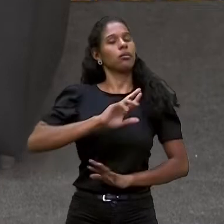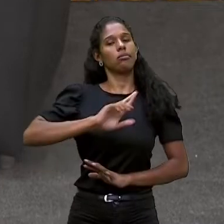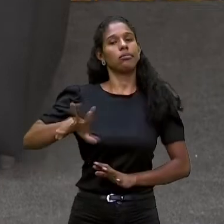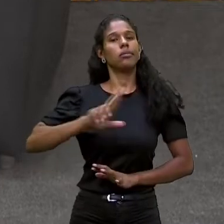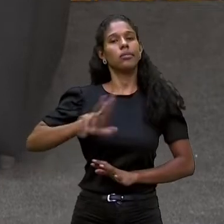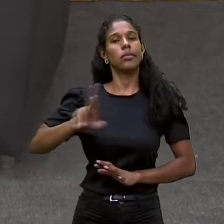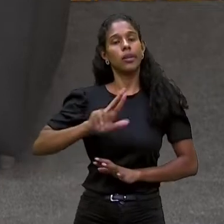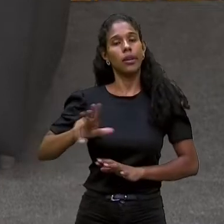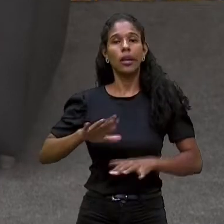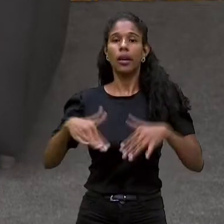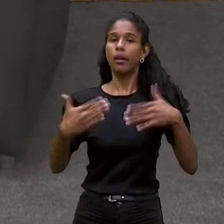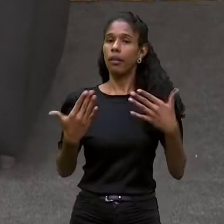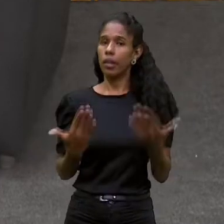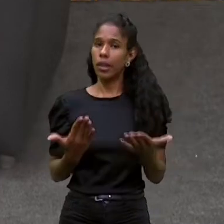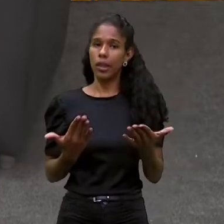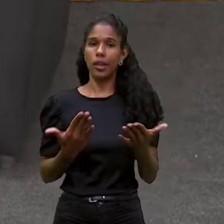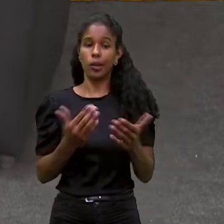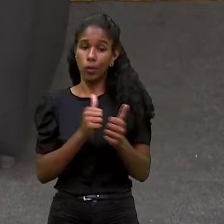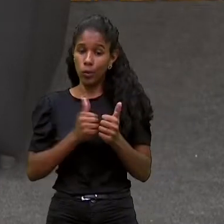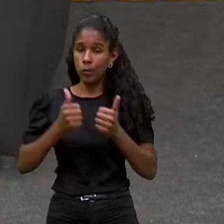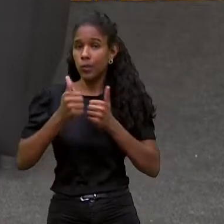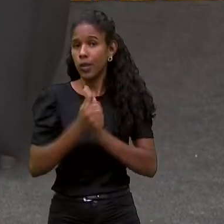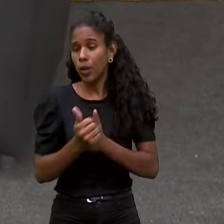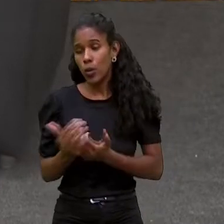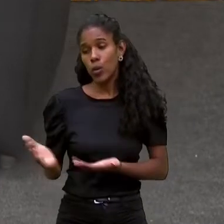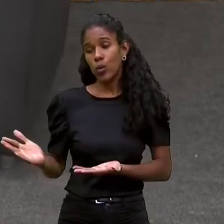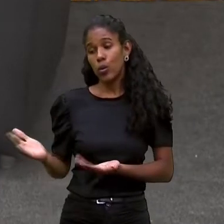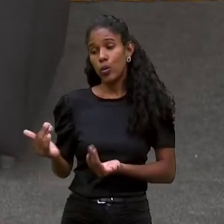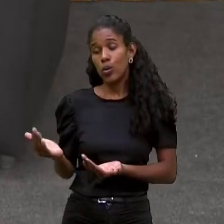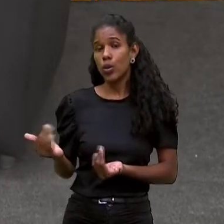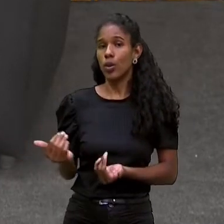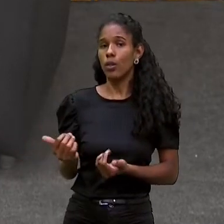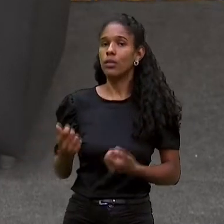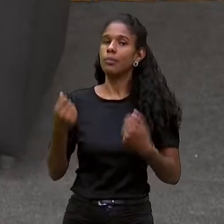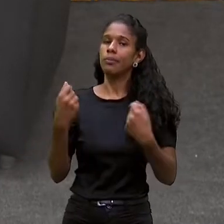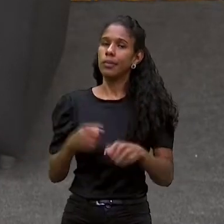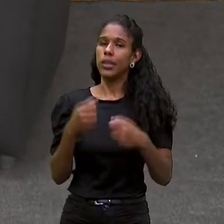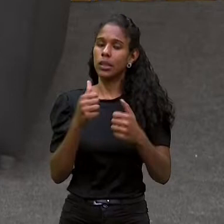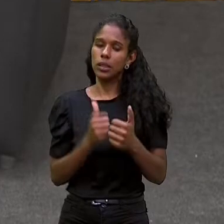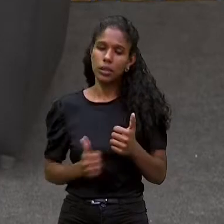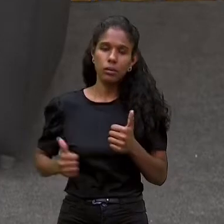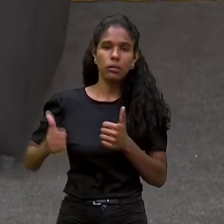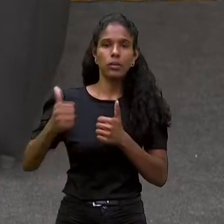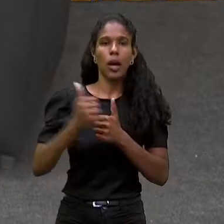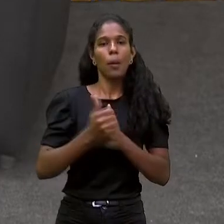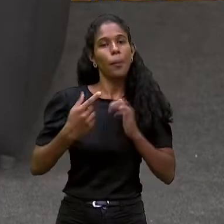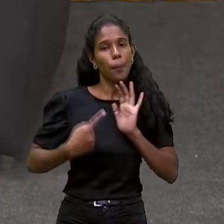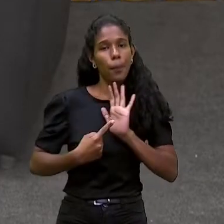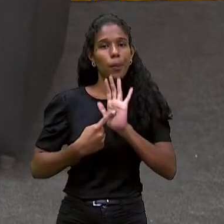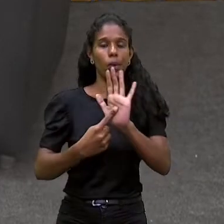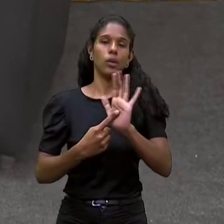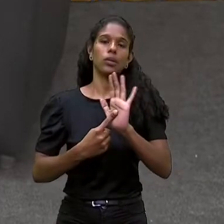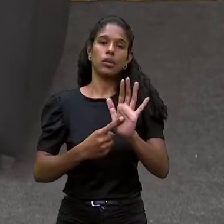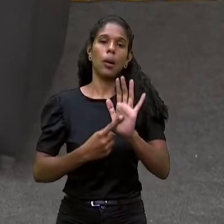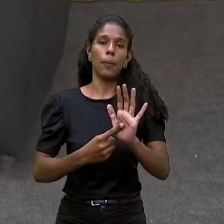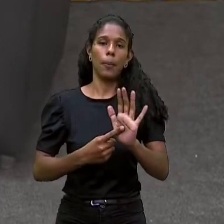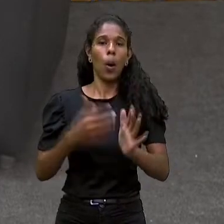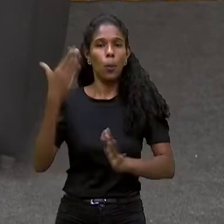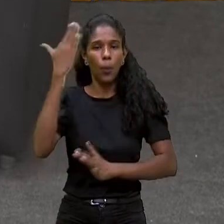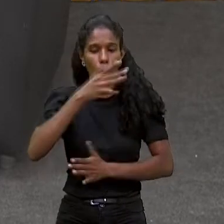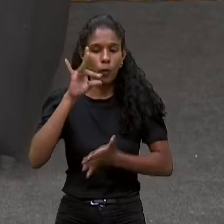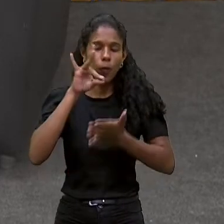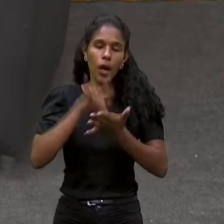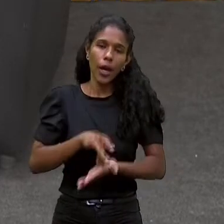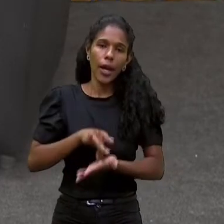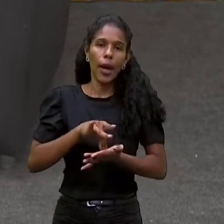vagas, mas o protagonismo juvenil nem sempre é evidente. Ou seja, quantas